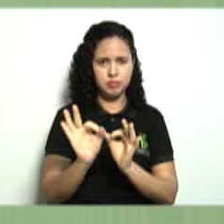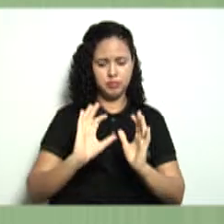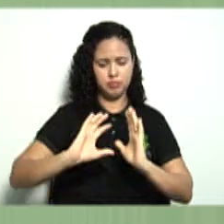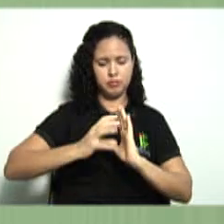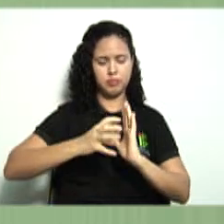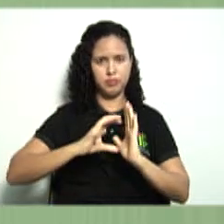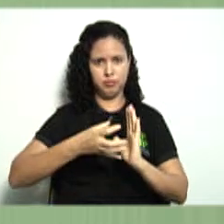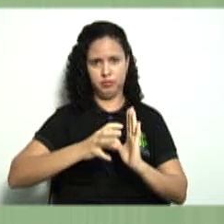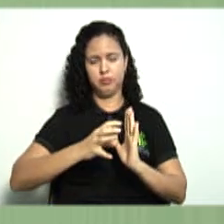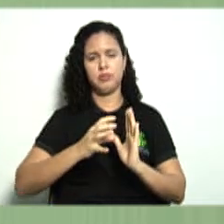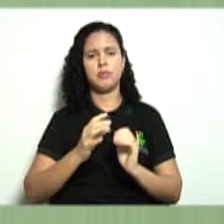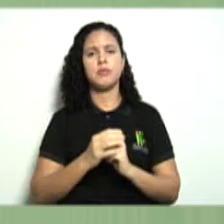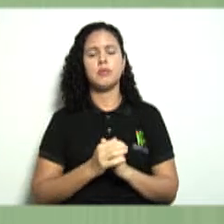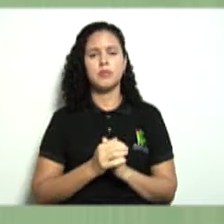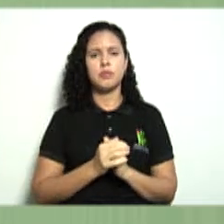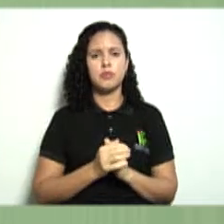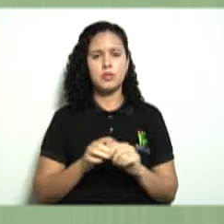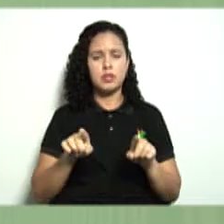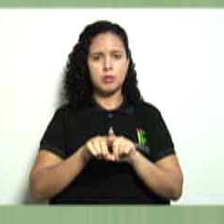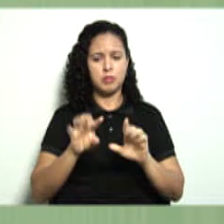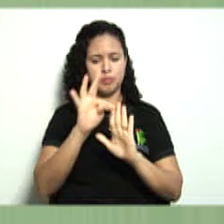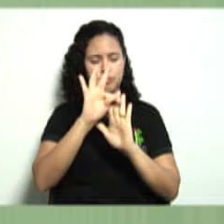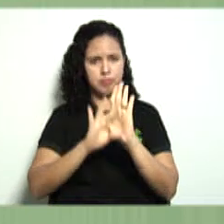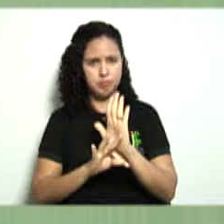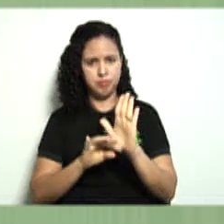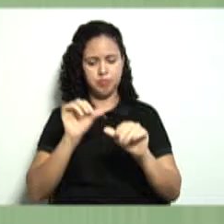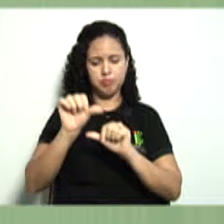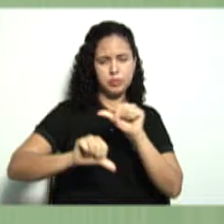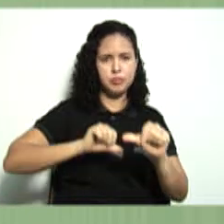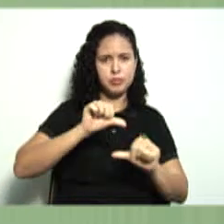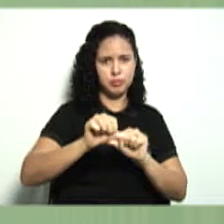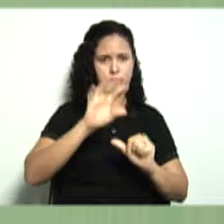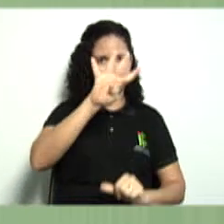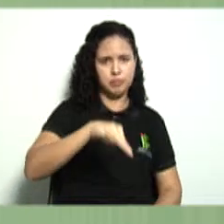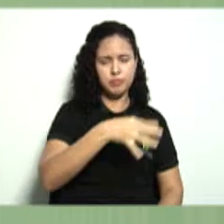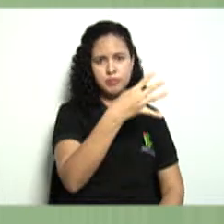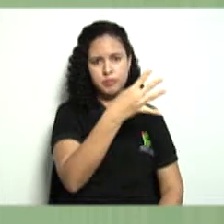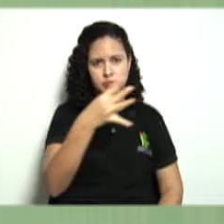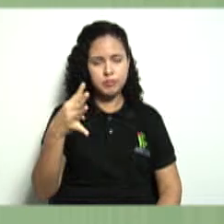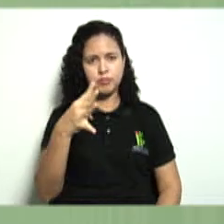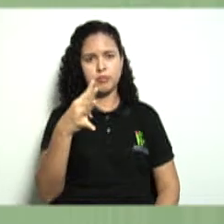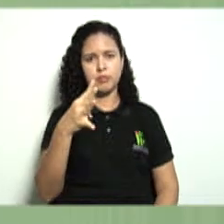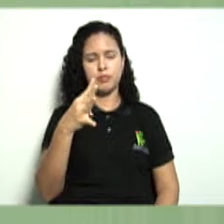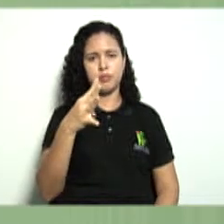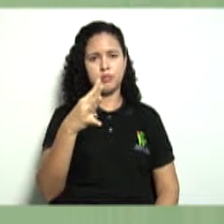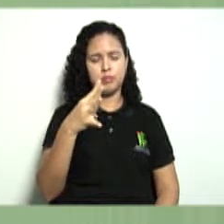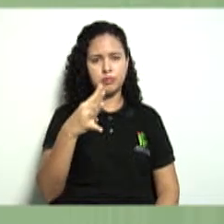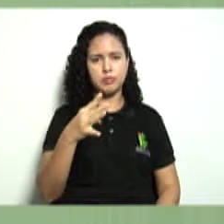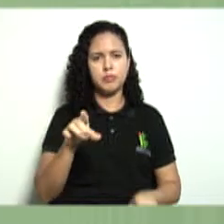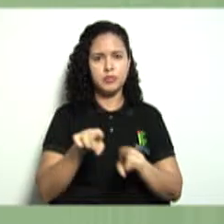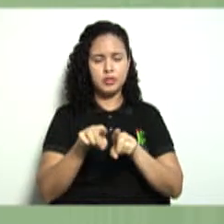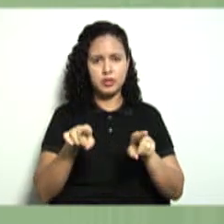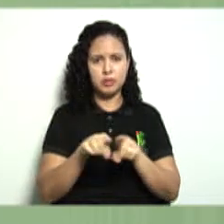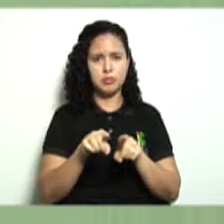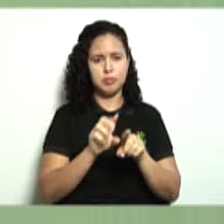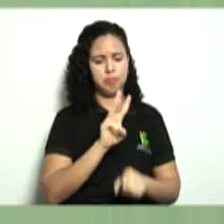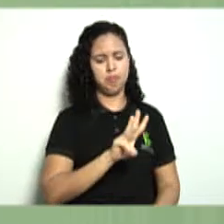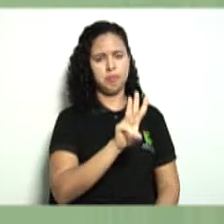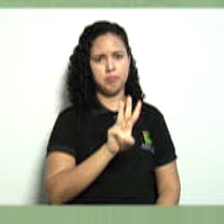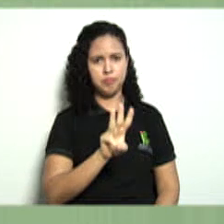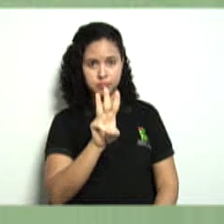de dados, editor de texto, planilha eletrônica, uso de